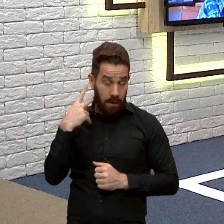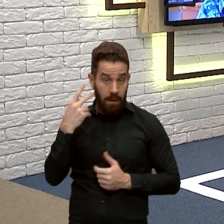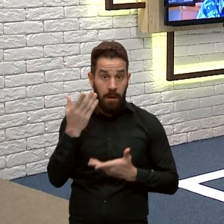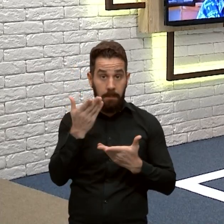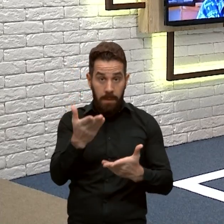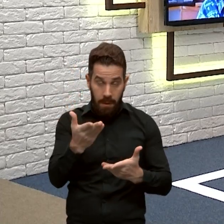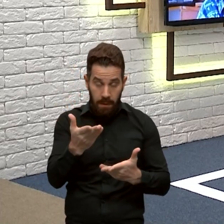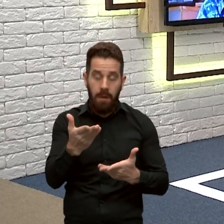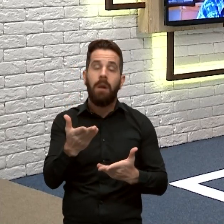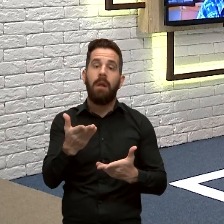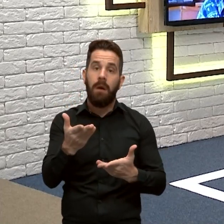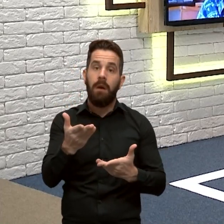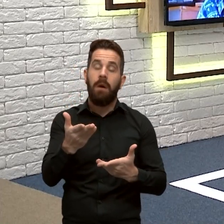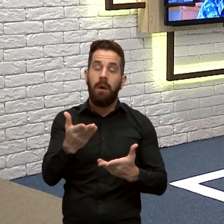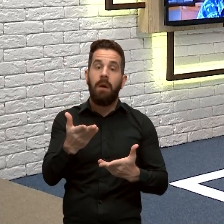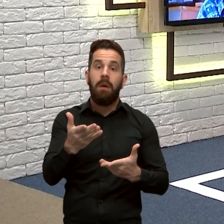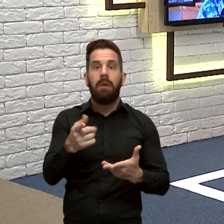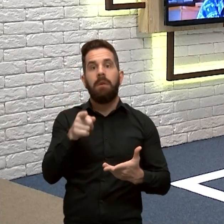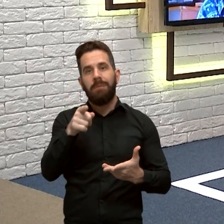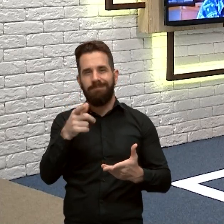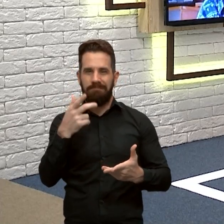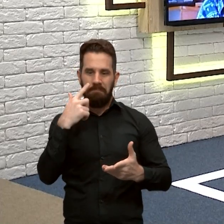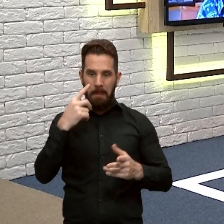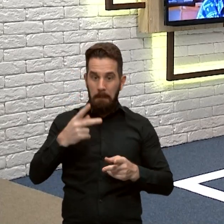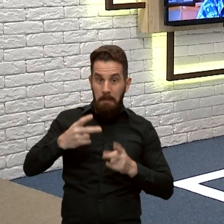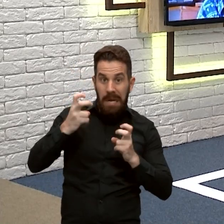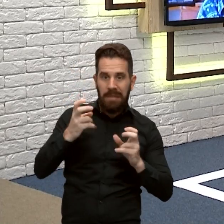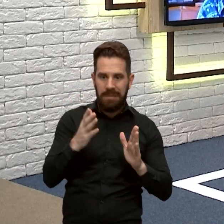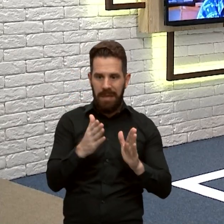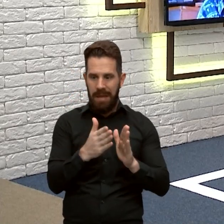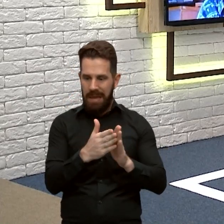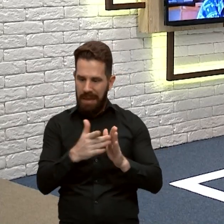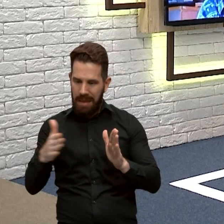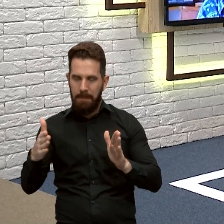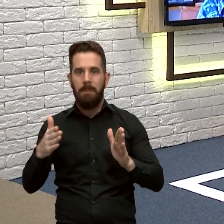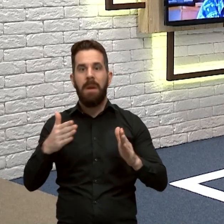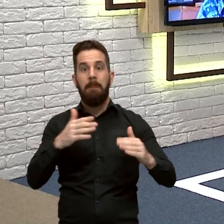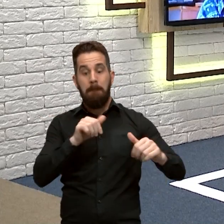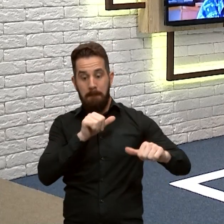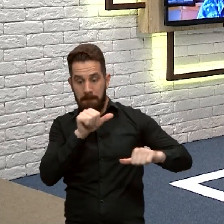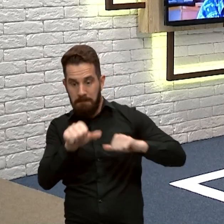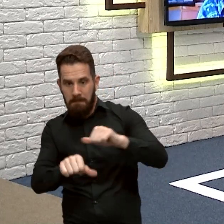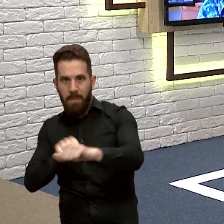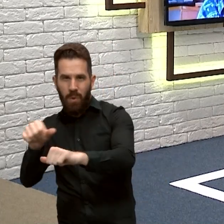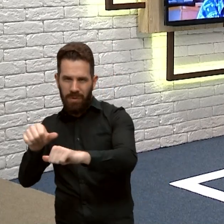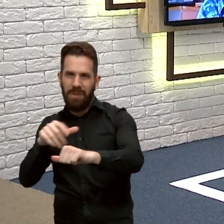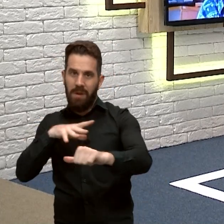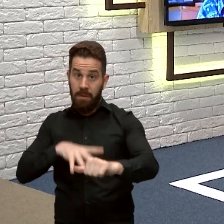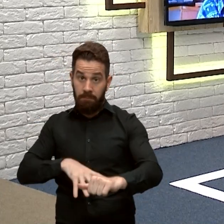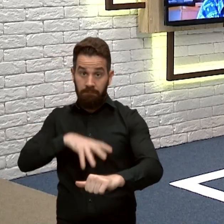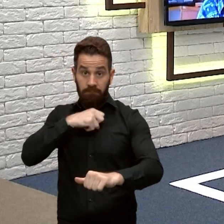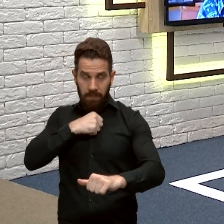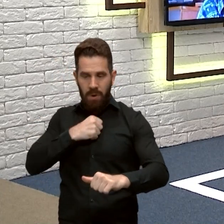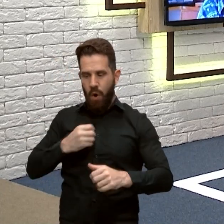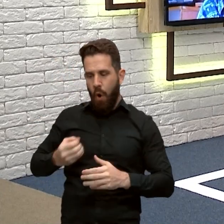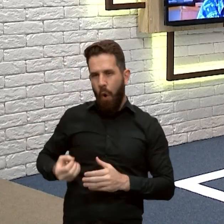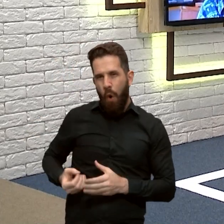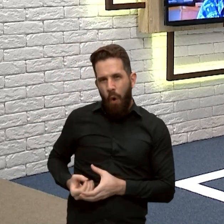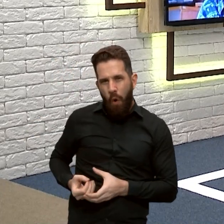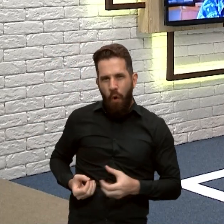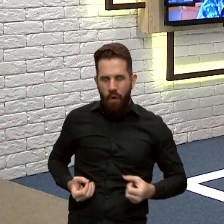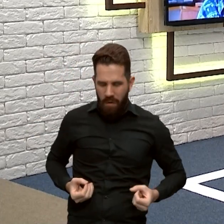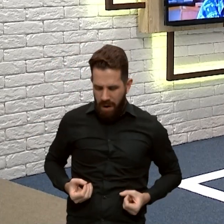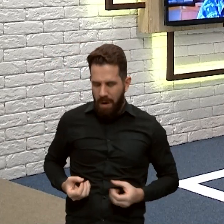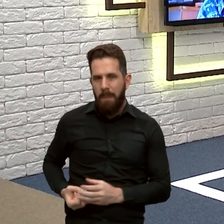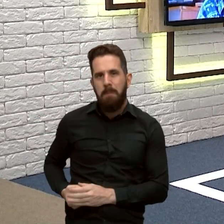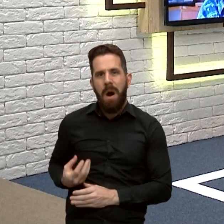que essa transição da menopausa ocorre, né? Os ovários diminuem a produção de um